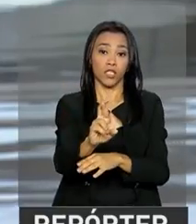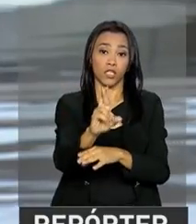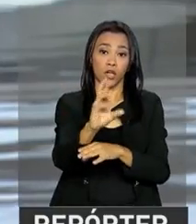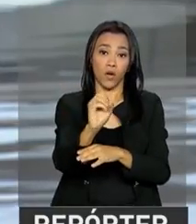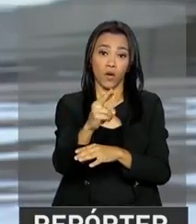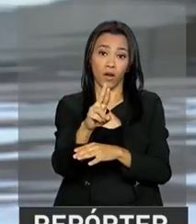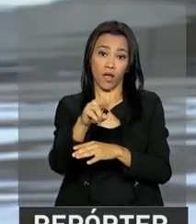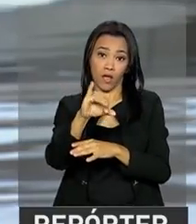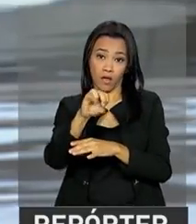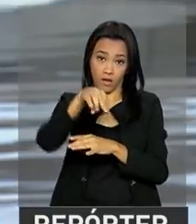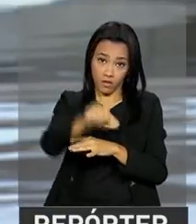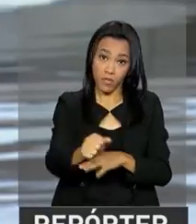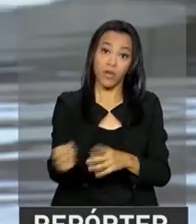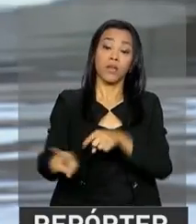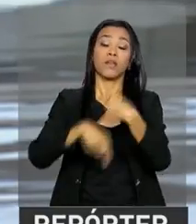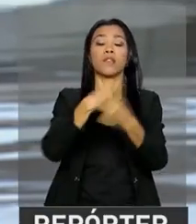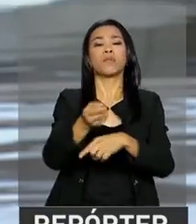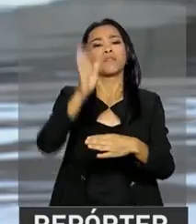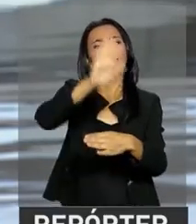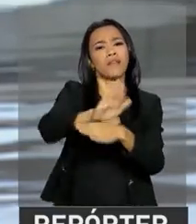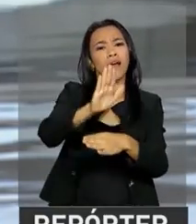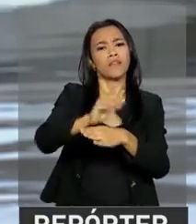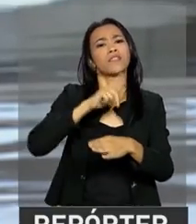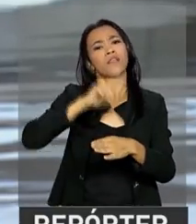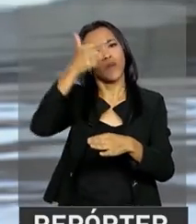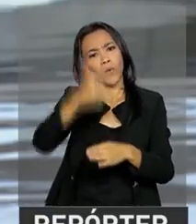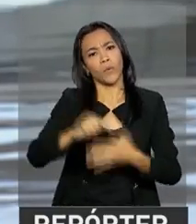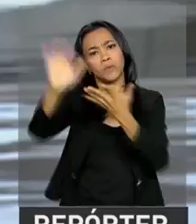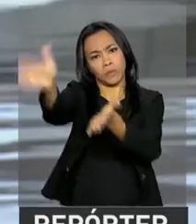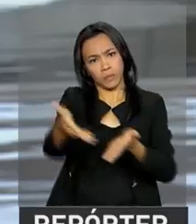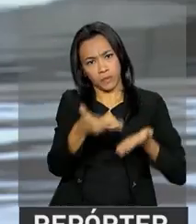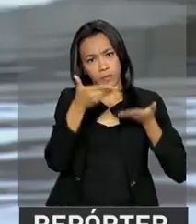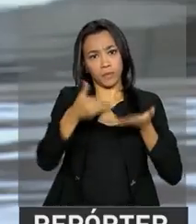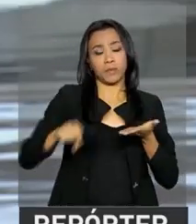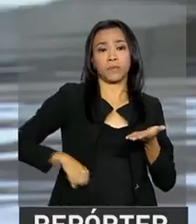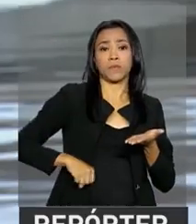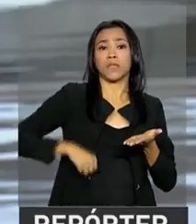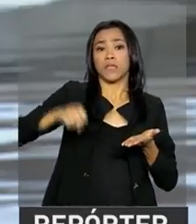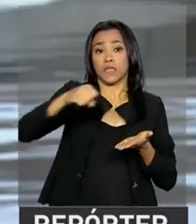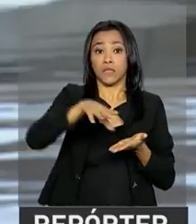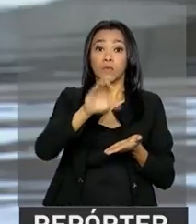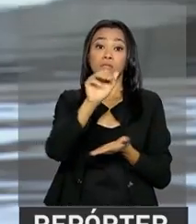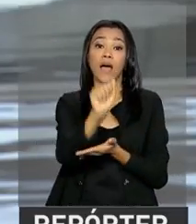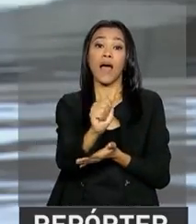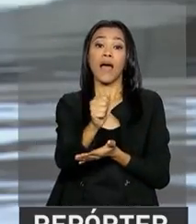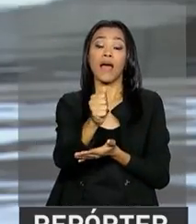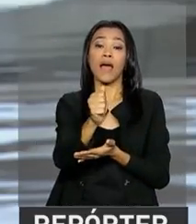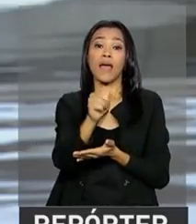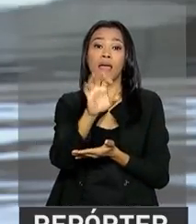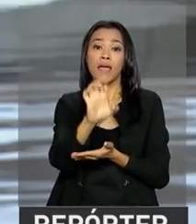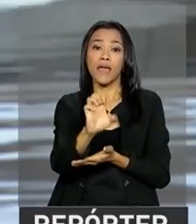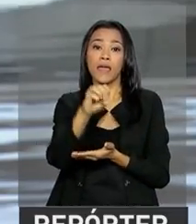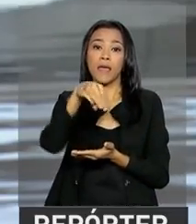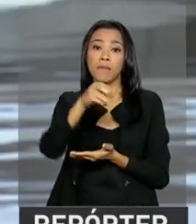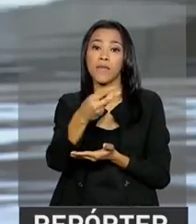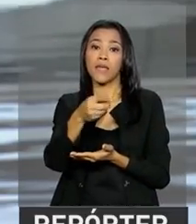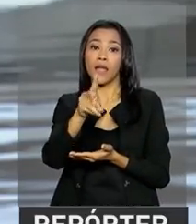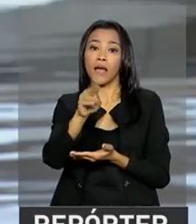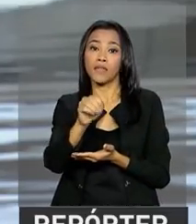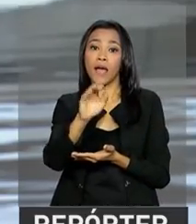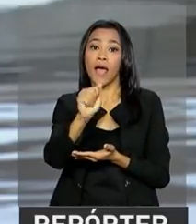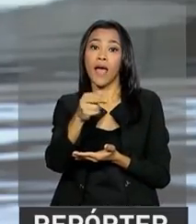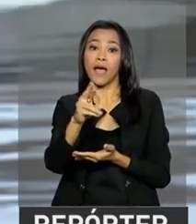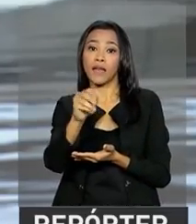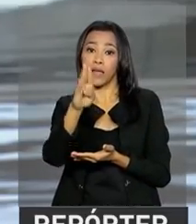tarde viu Leandro o presidente Michel Temer recebe o chanceler dos Emirados Árabes Unidos o Sheik Abdullah Bin